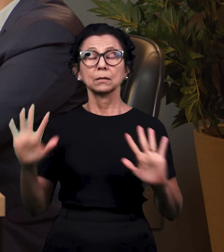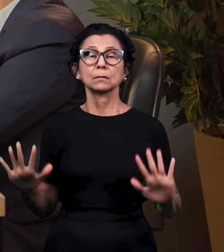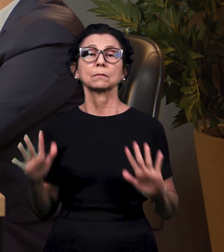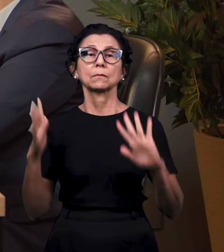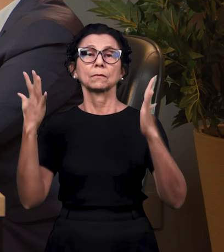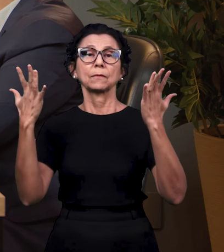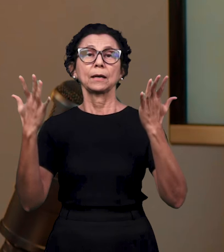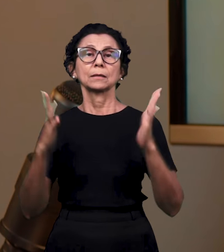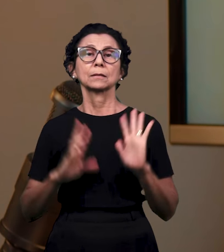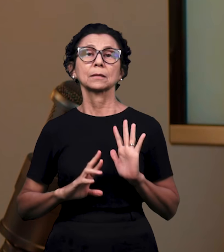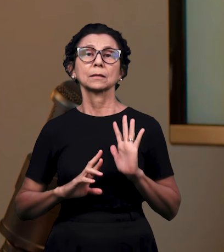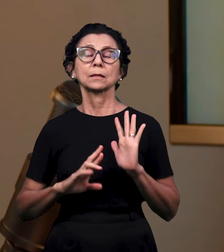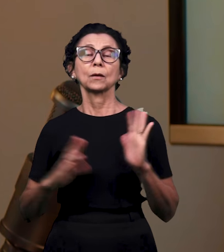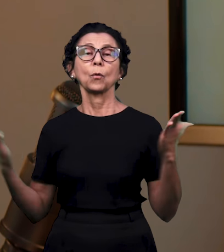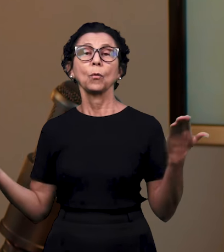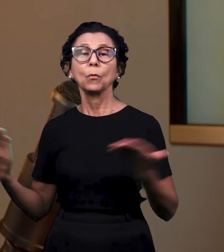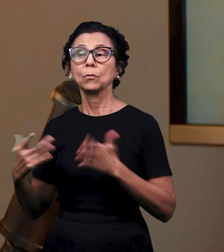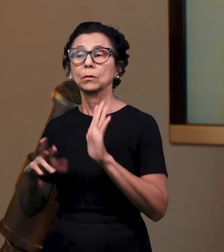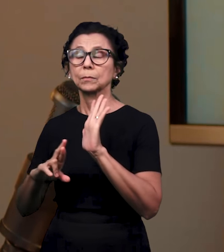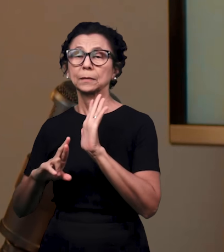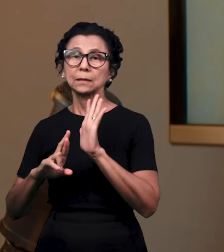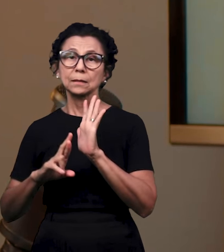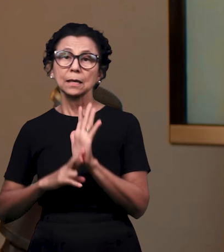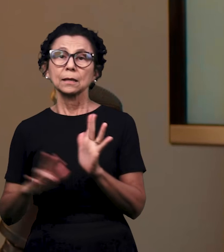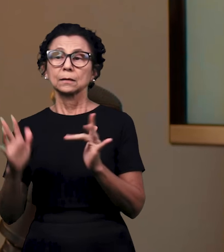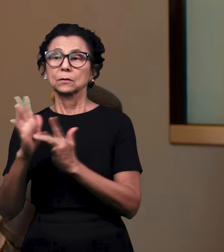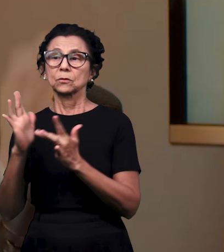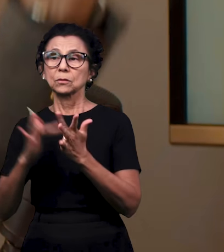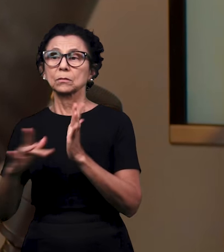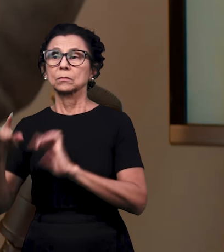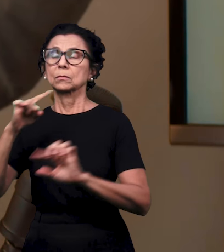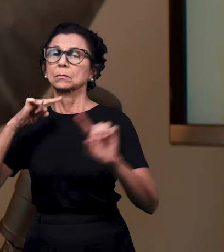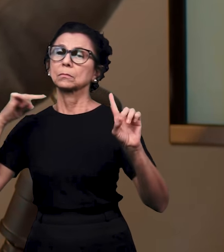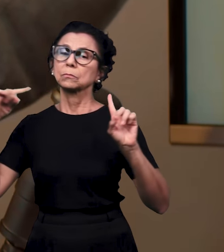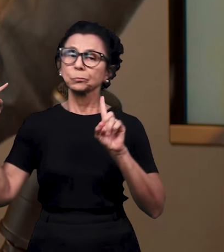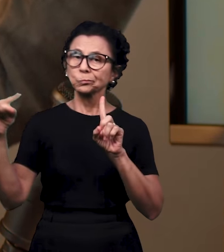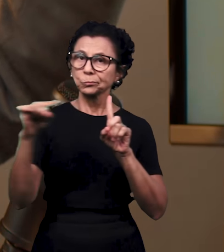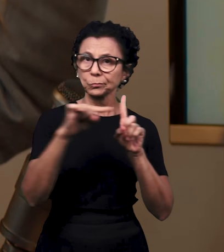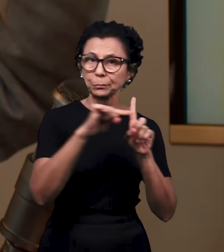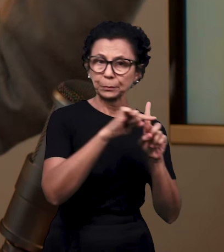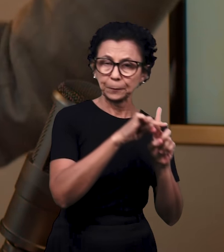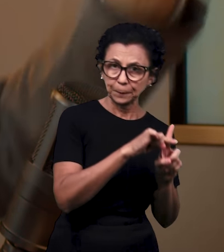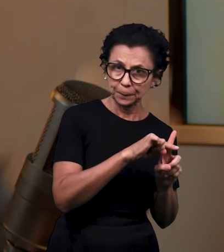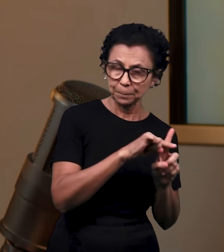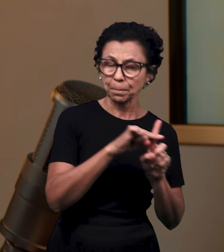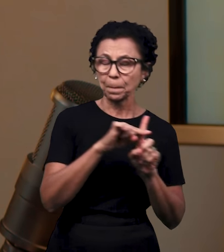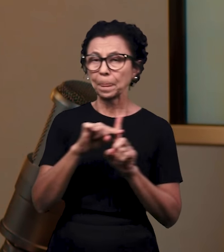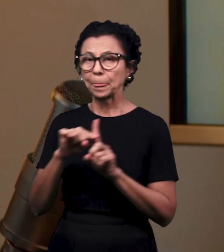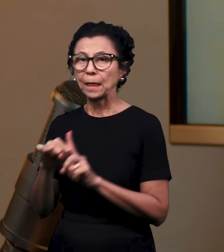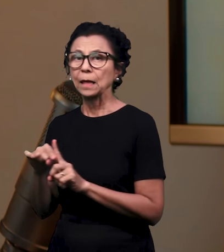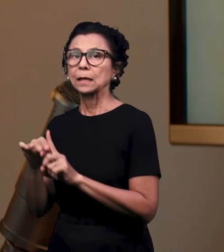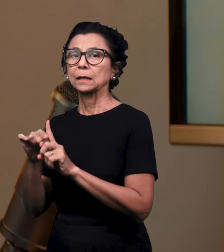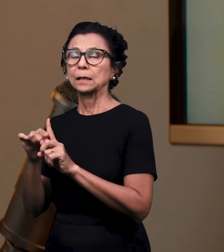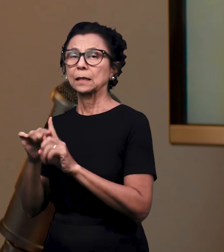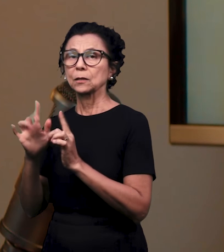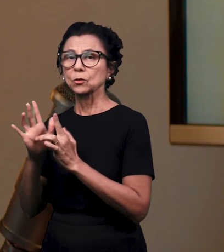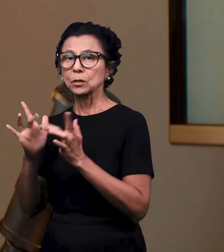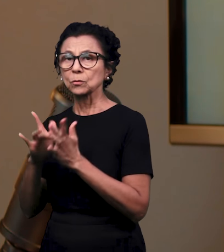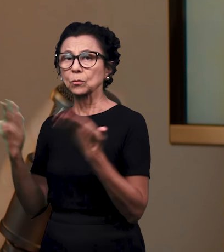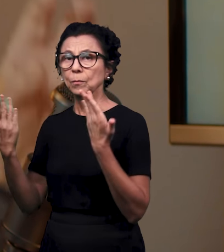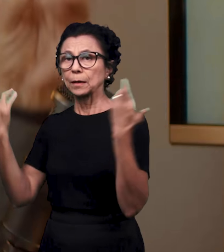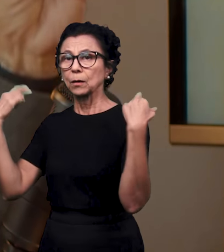a morte de Jesus, porque ele, como Cordeiro de Deus, Cordeiro Pascal, que tira o pecado